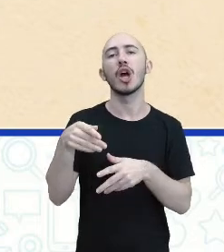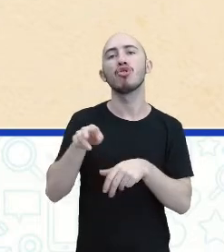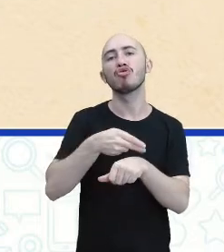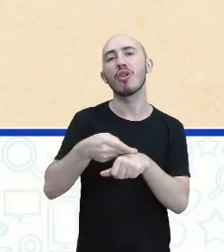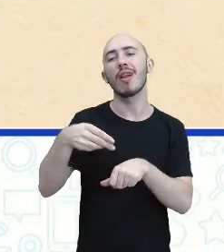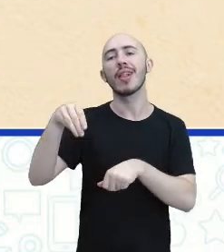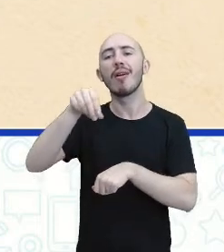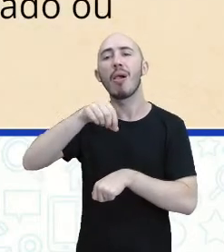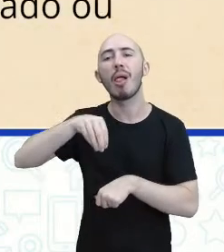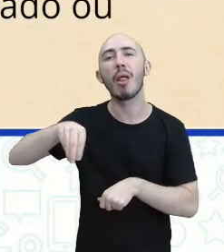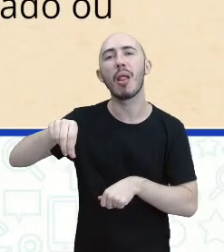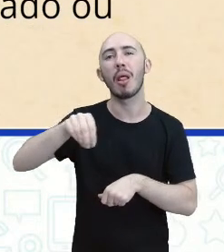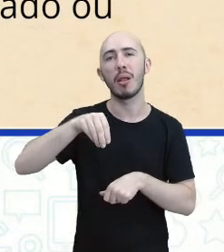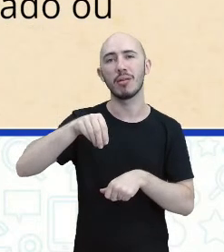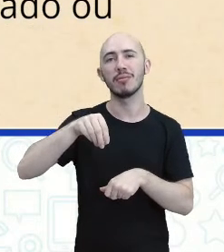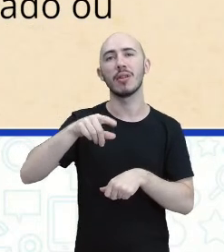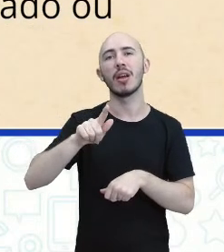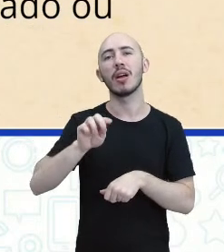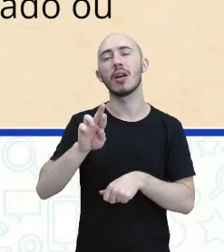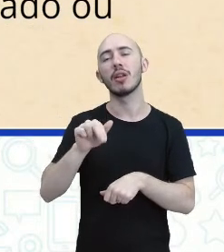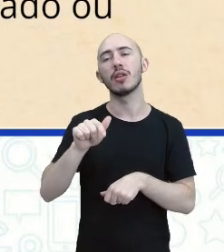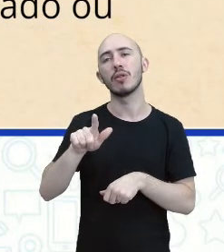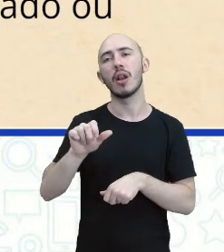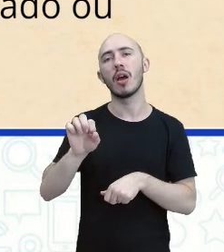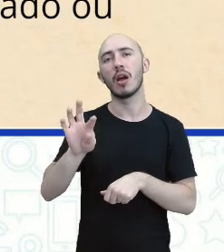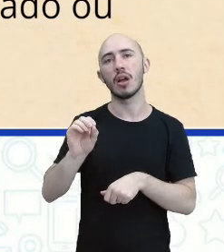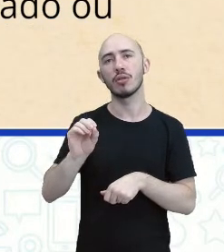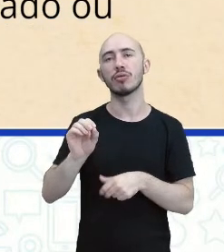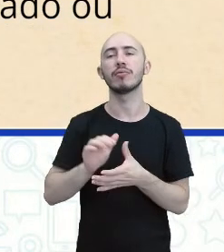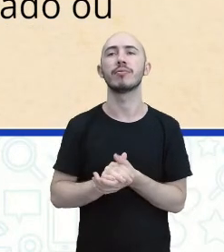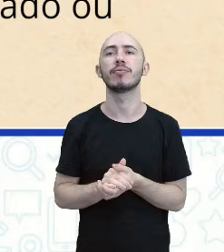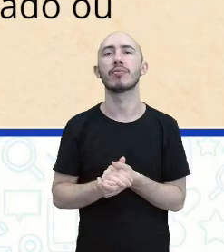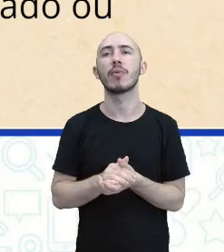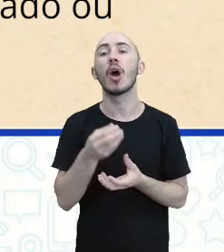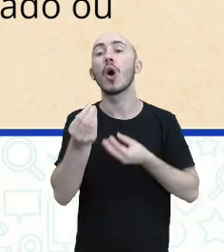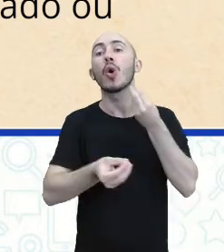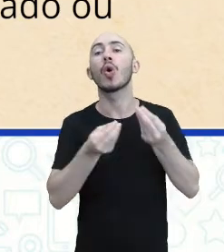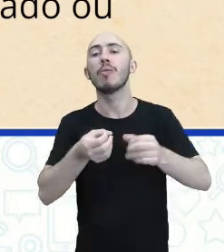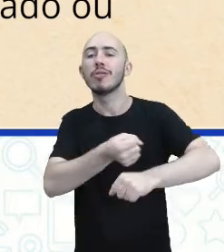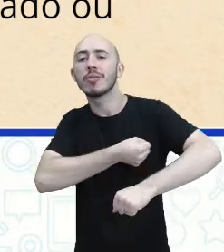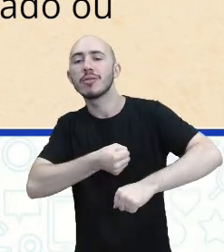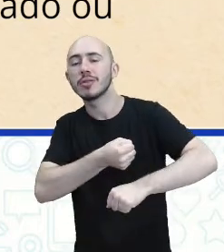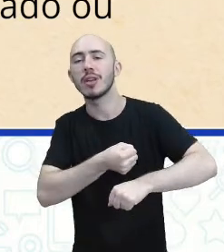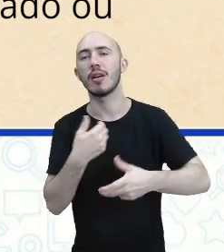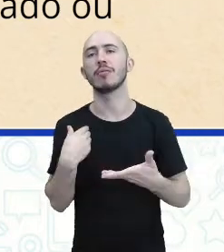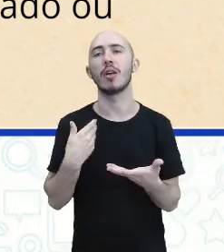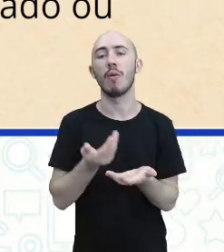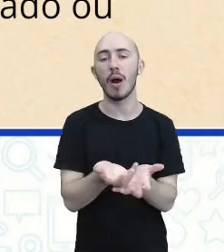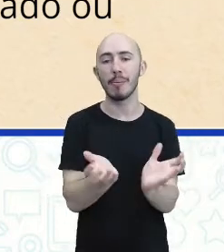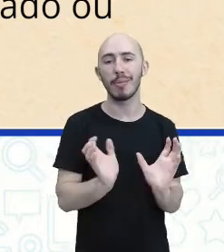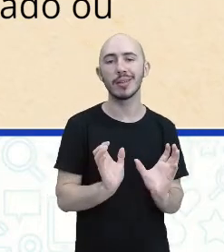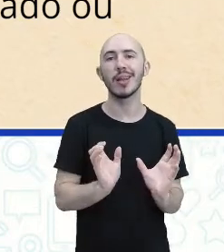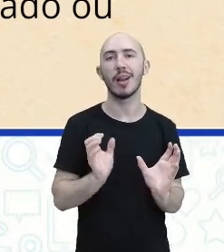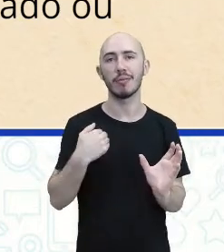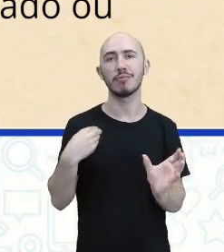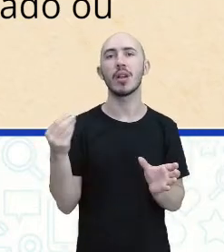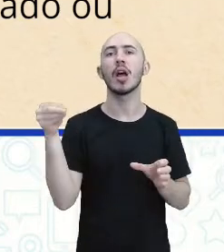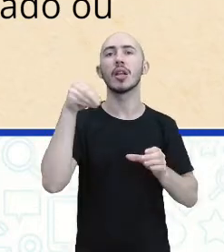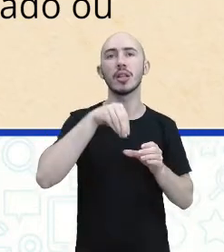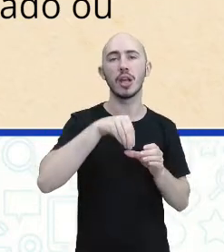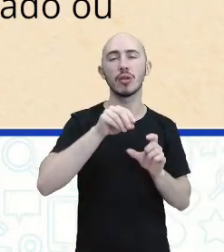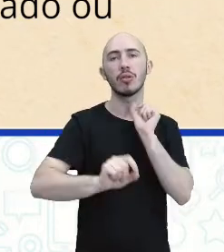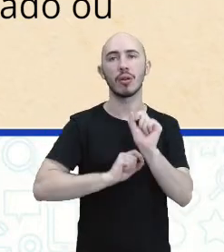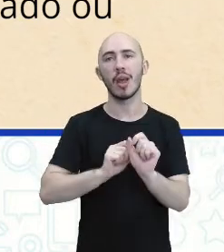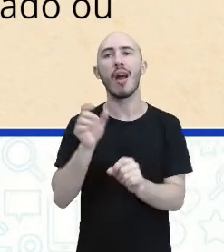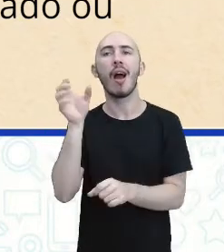em ingredientes e modo de preparo. Então, eu tenho: coloque em uma panela funda o leite condensado, a margarina e o